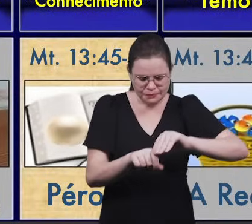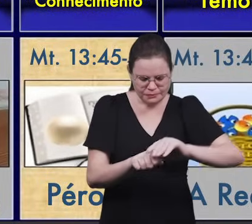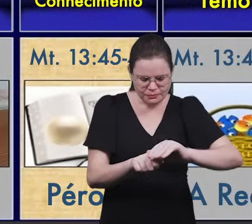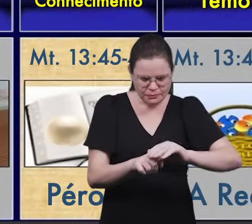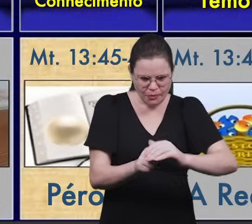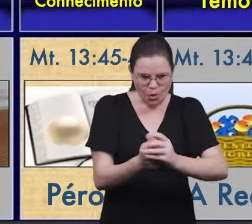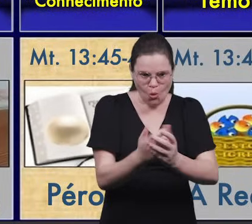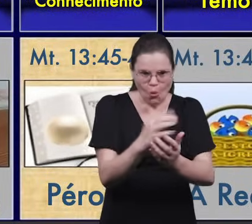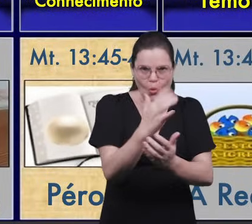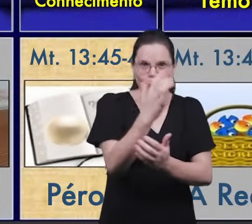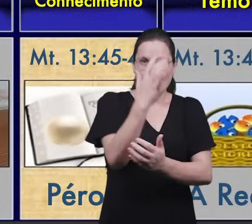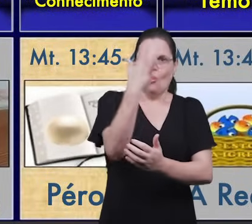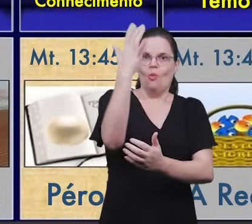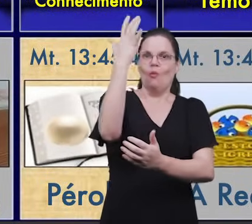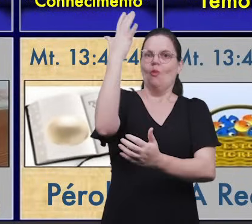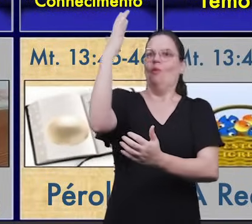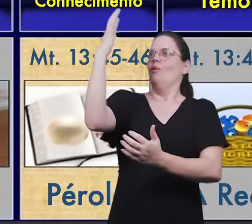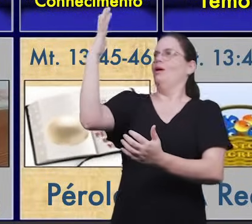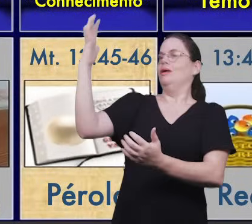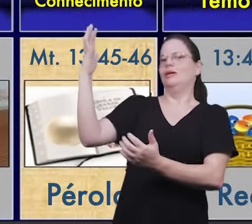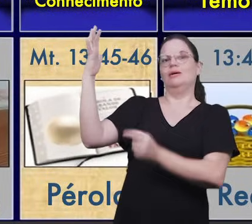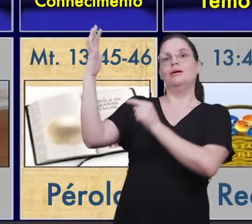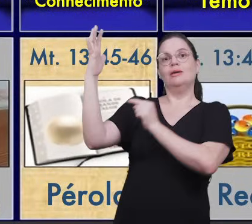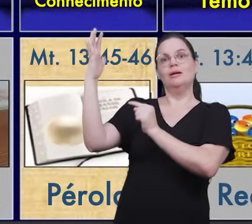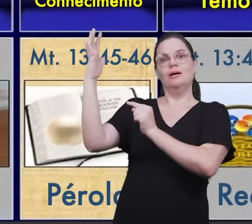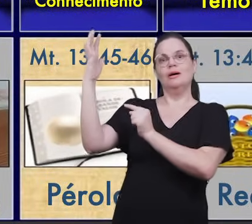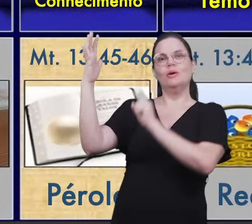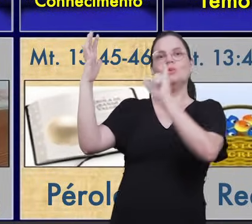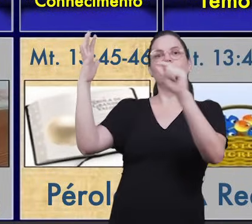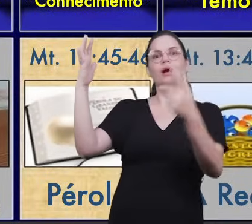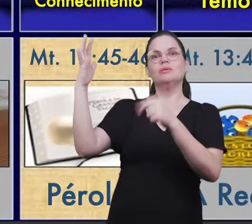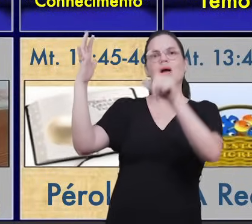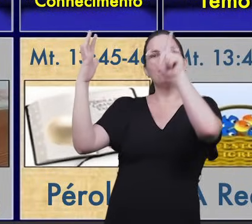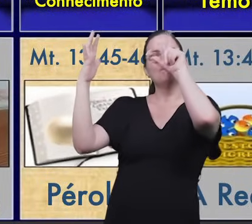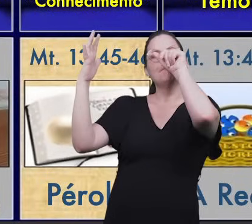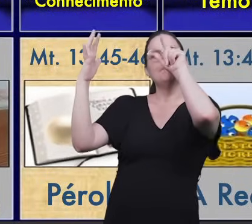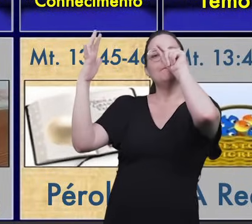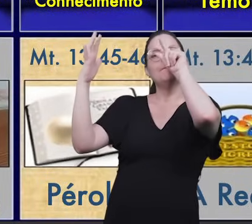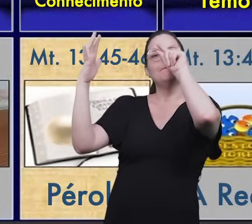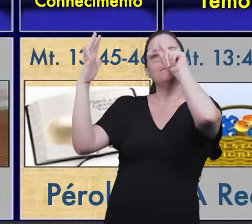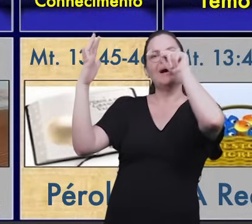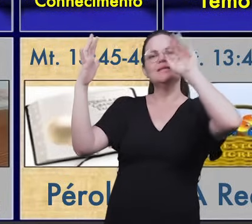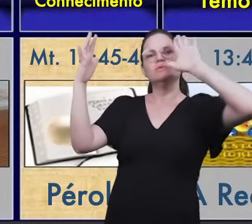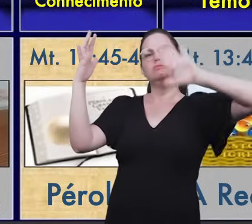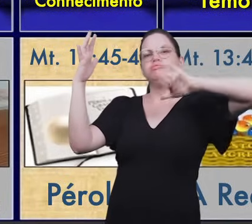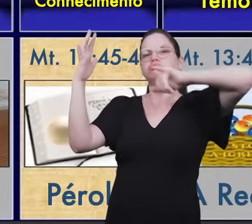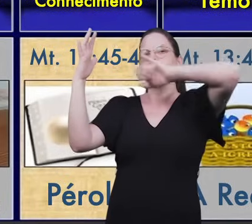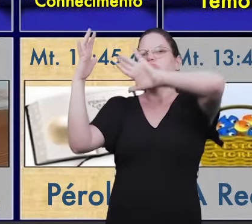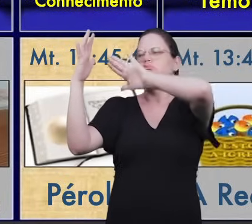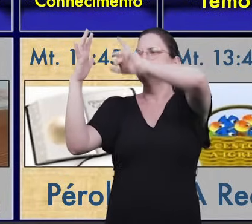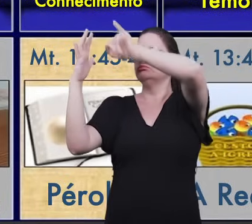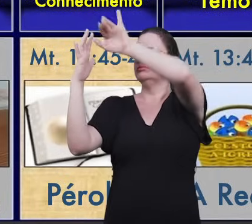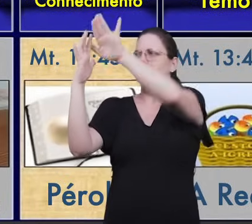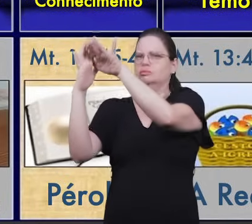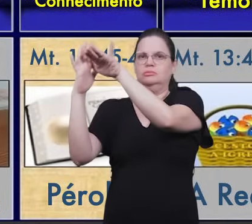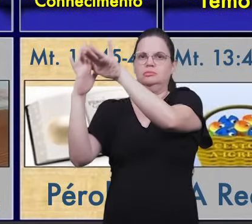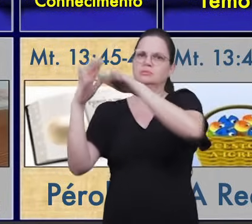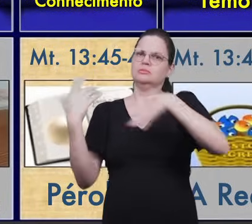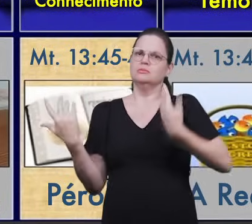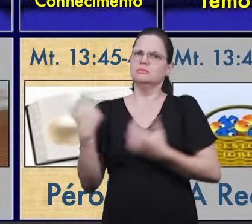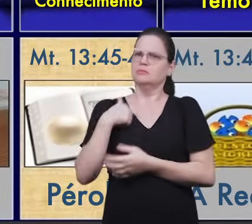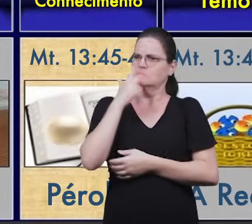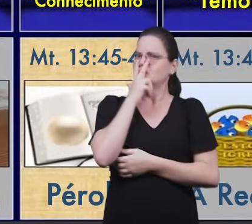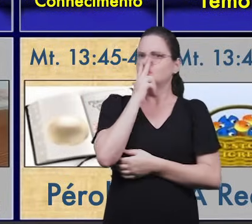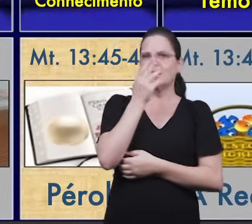uma árvore enorme, e essa árvore se torna ninho para as aves dos céus. Aparentemente uma